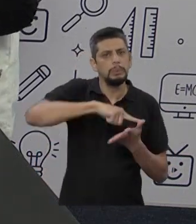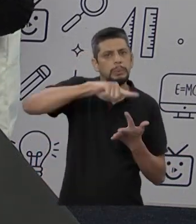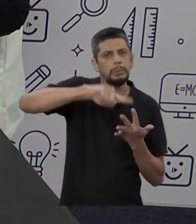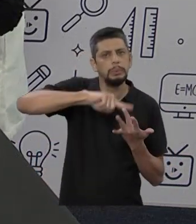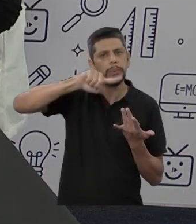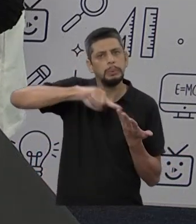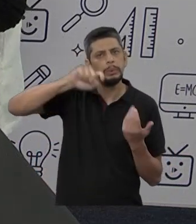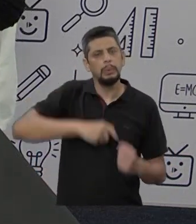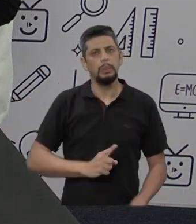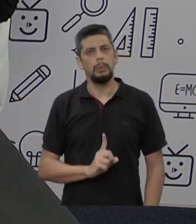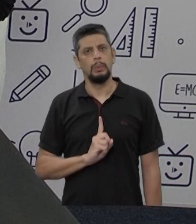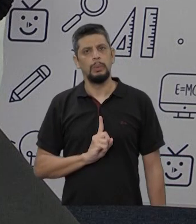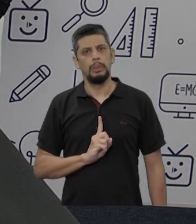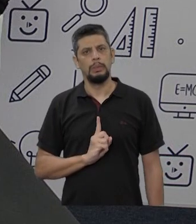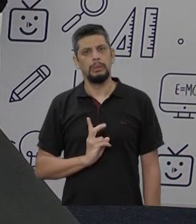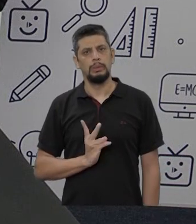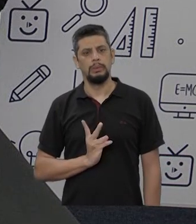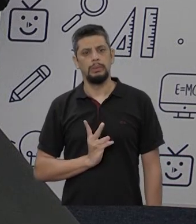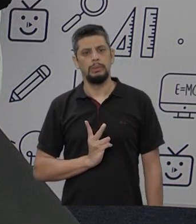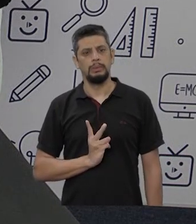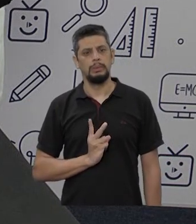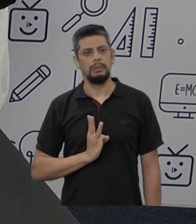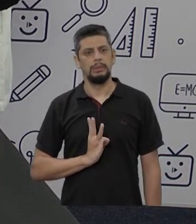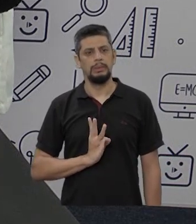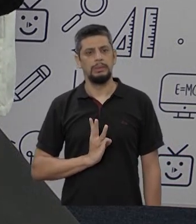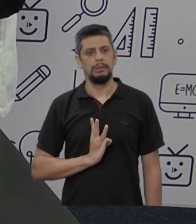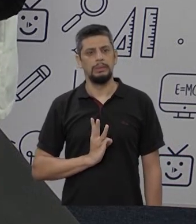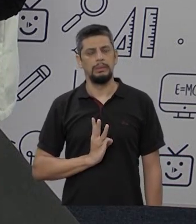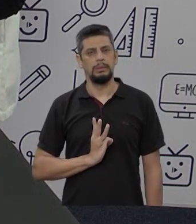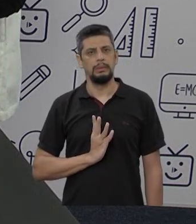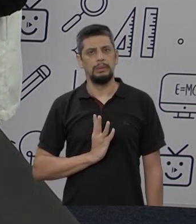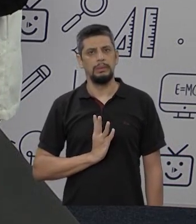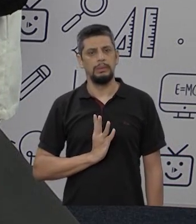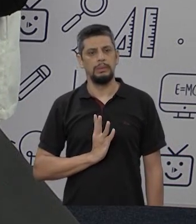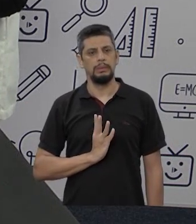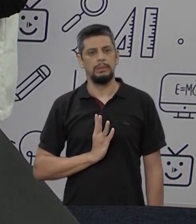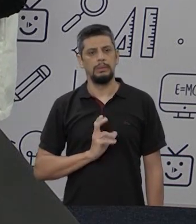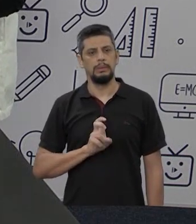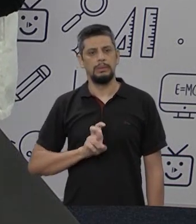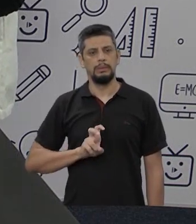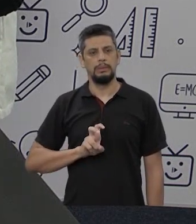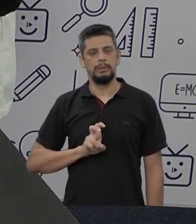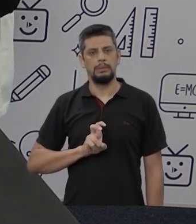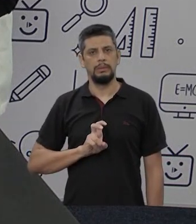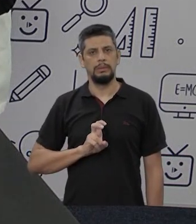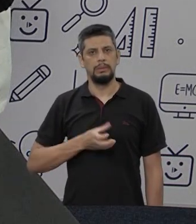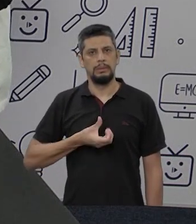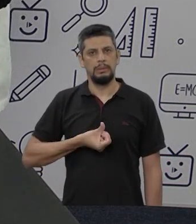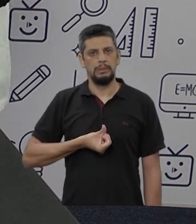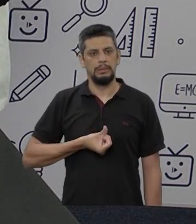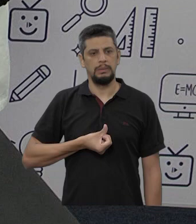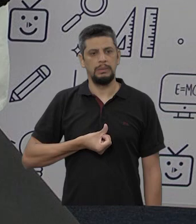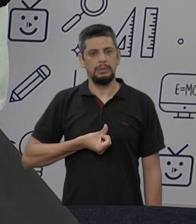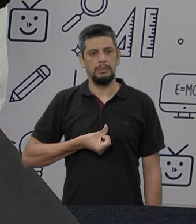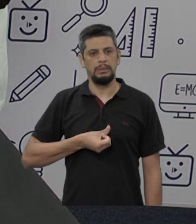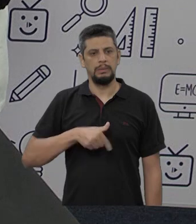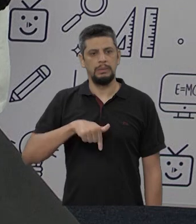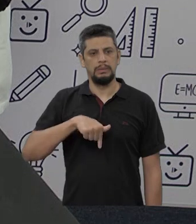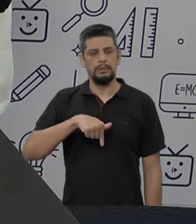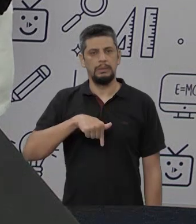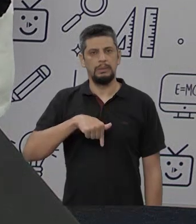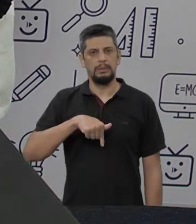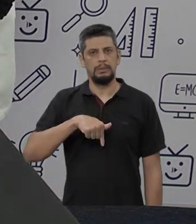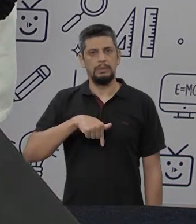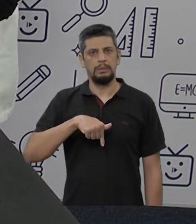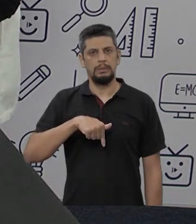letras? Uma, duas, três, quatro, cinco,